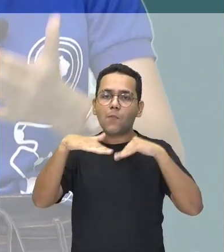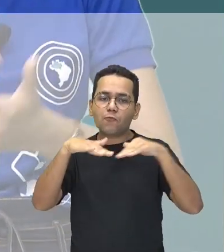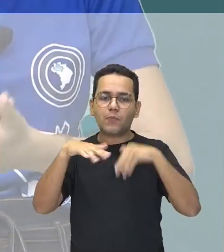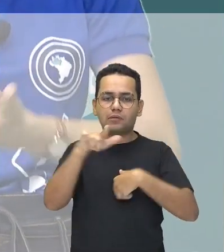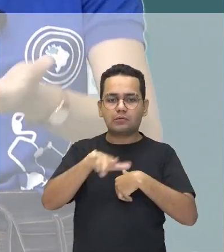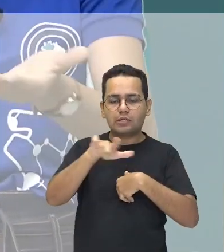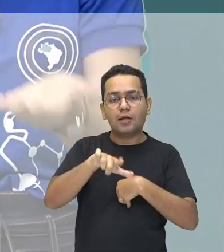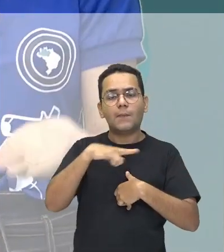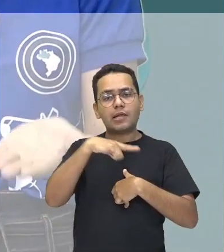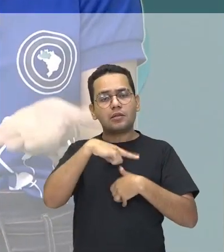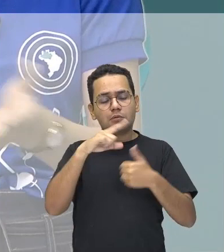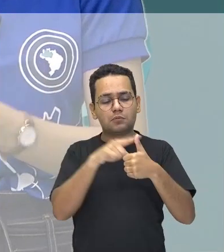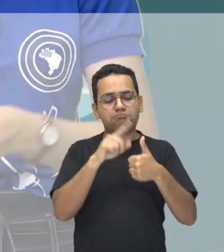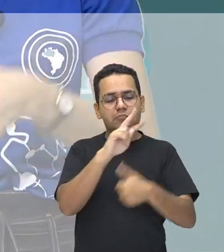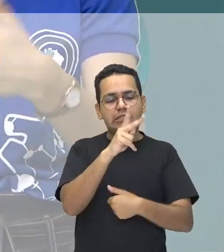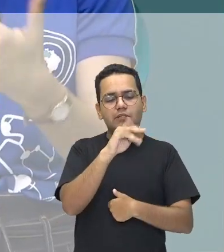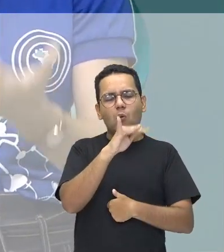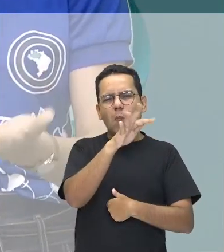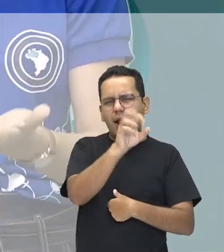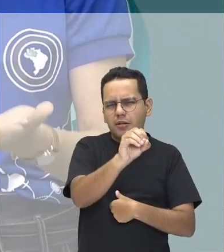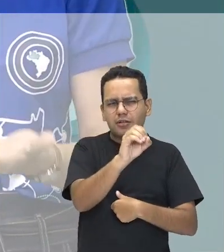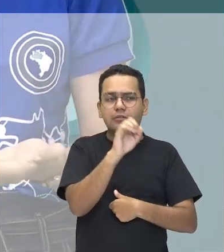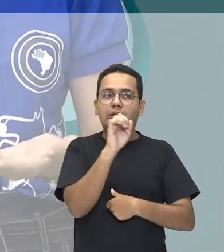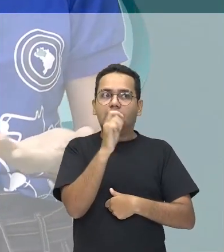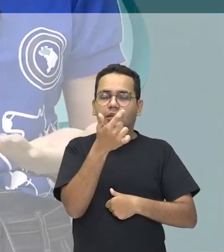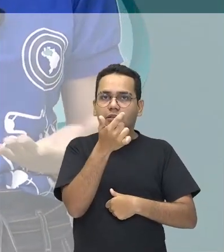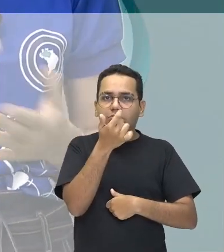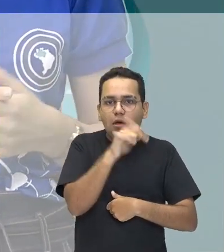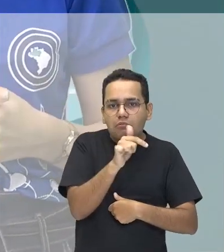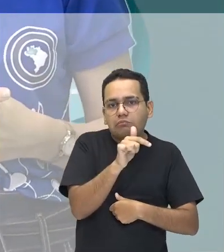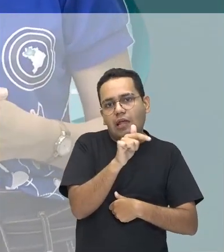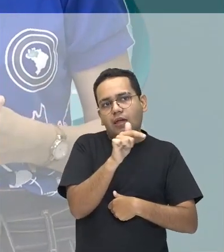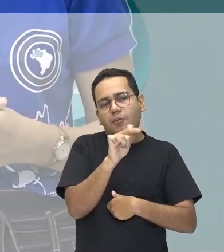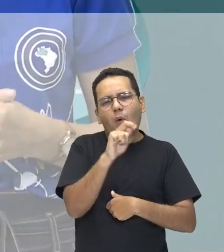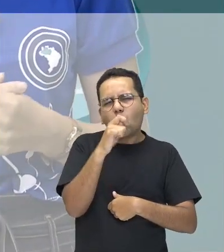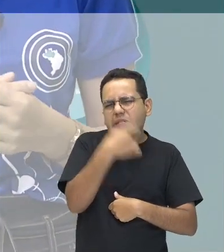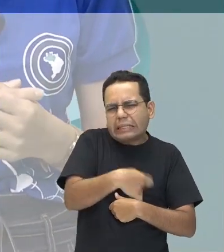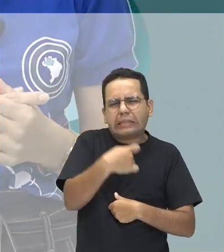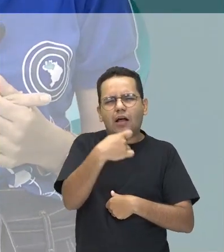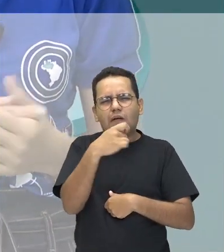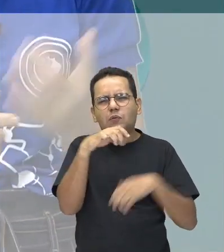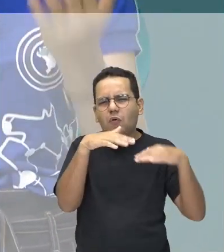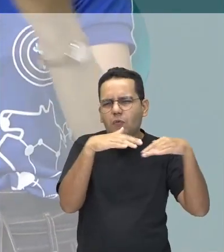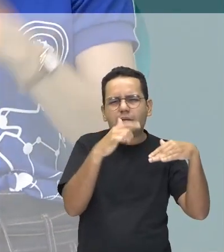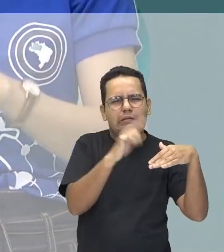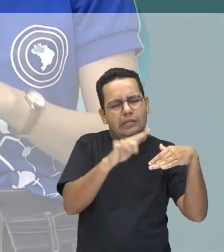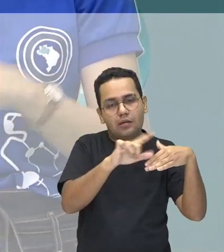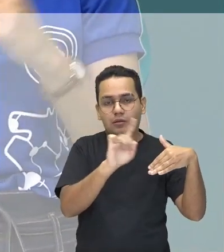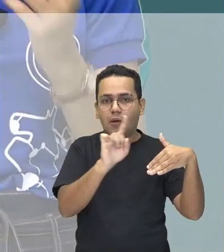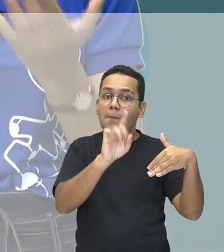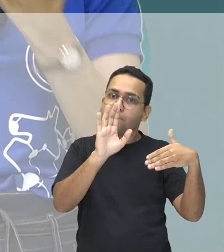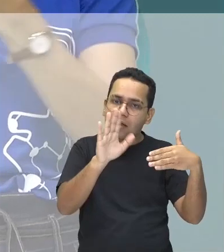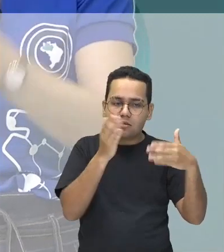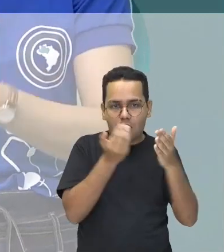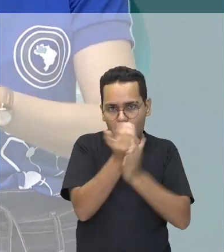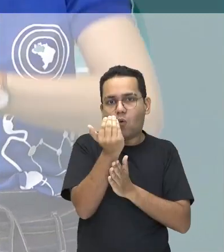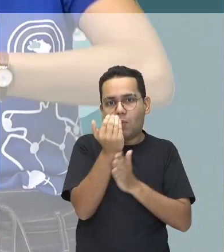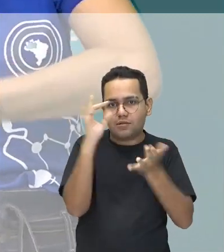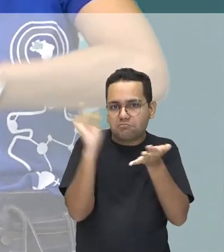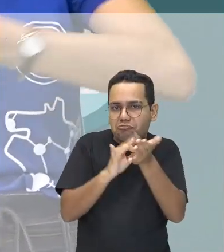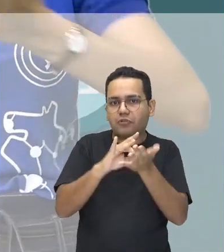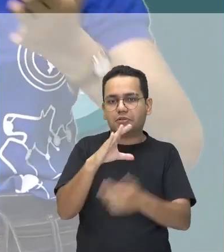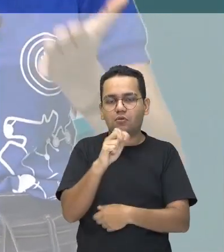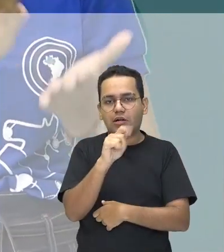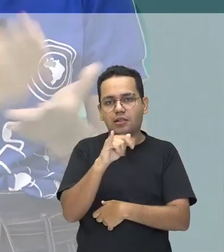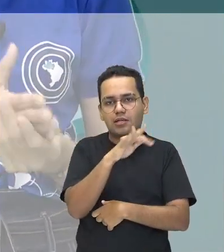beleza? Mas ele vai abrir caminho para os movimentos literários, que o primeiro aí é o classicismo e o barroco. Lembrando que o barroco